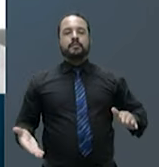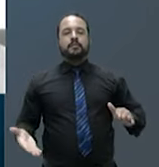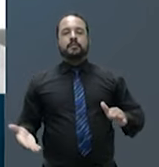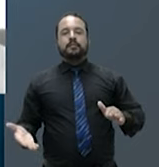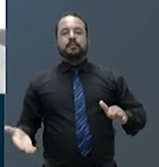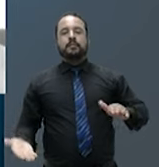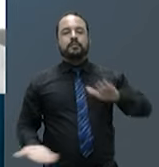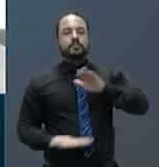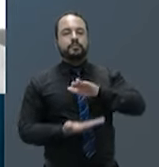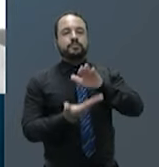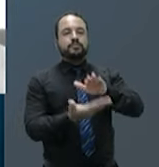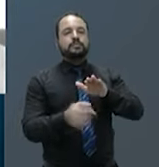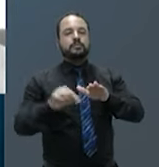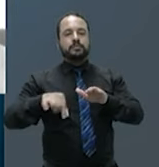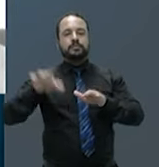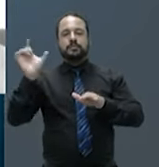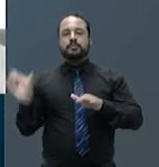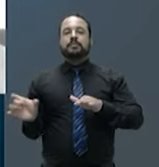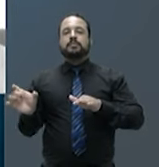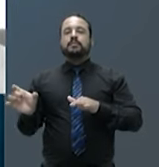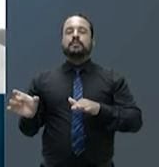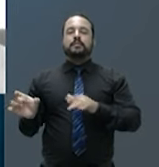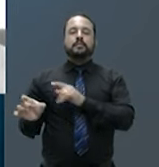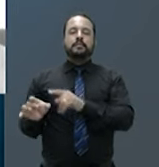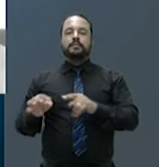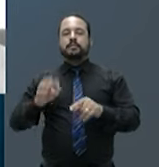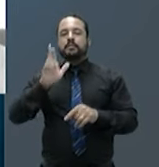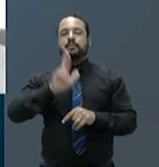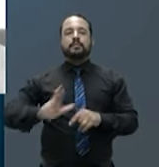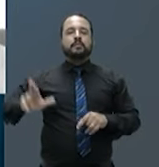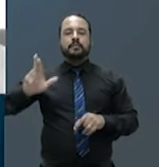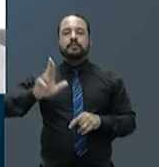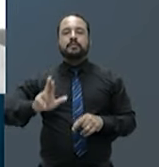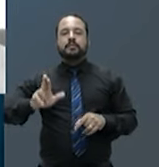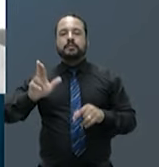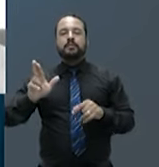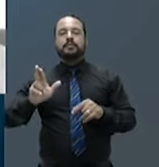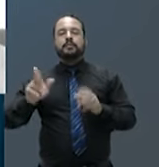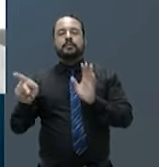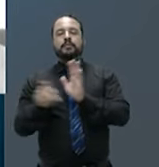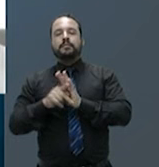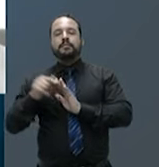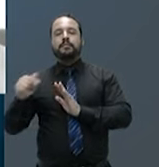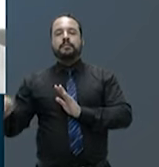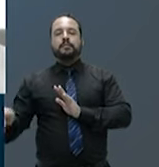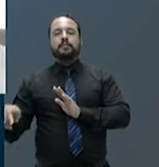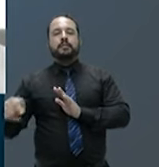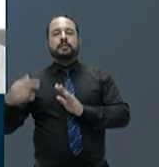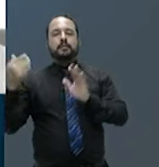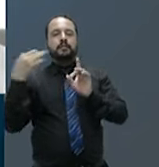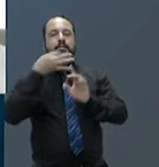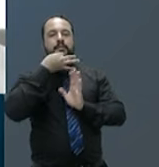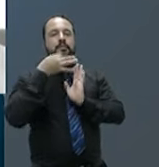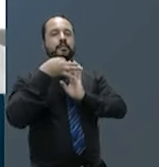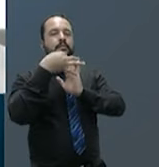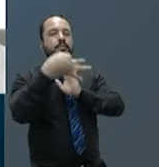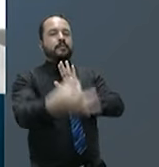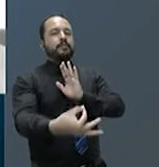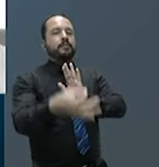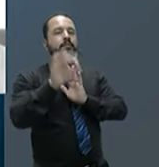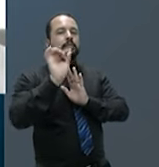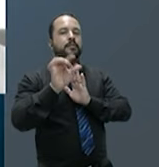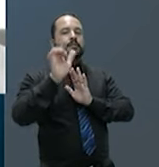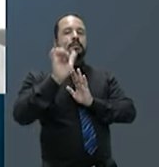Porém, basta que se utilize as palavras da própria requerente. Ela afirmou a existência